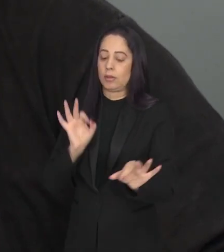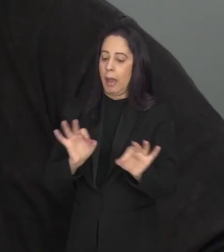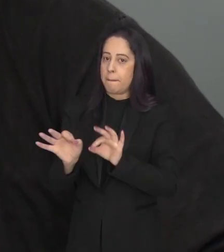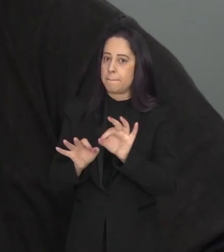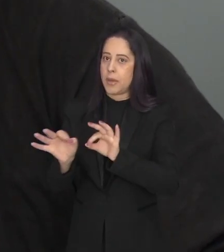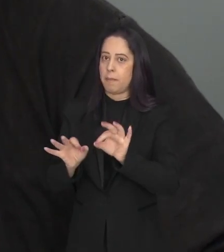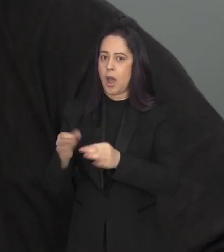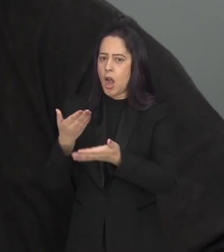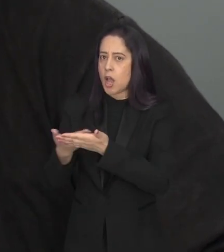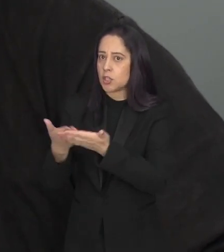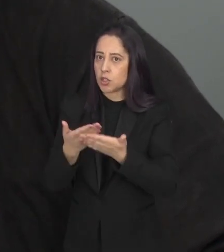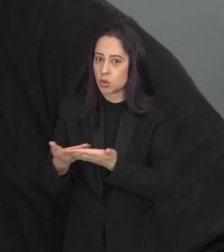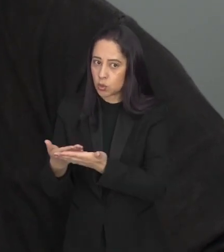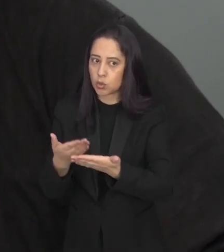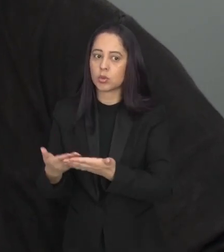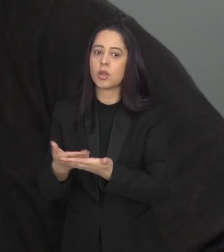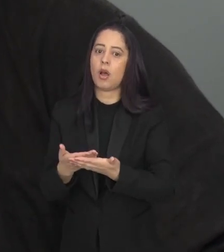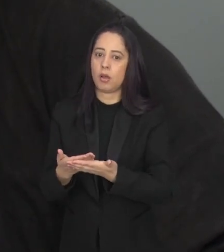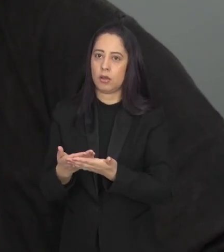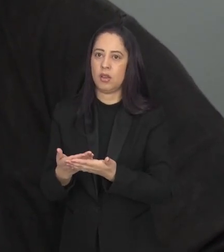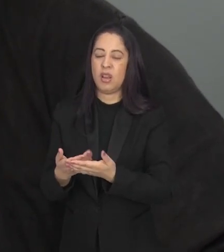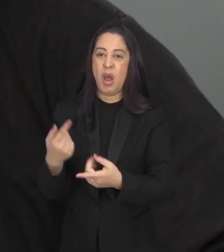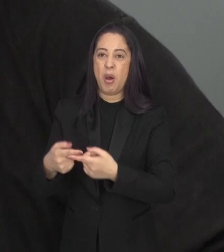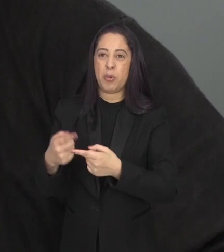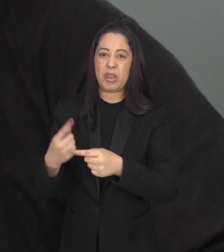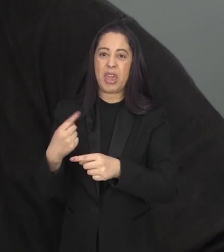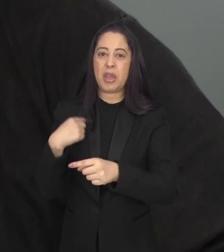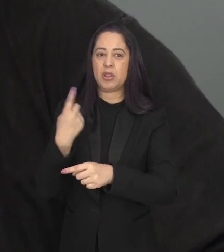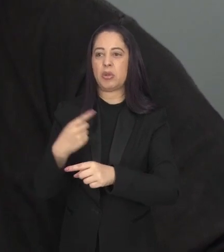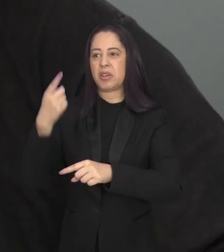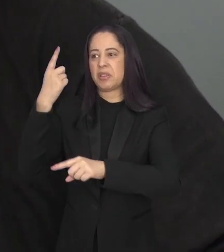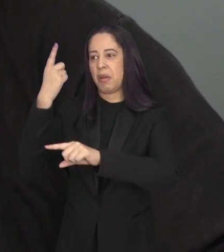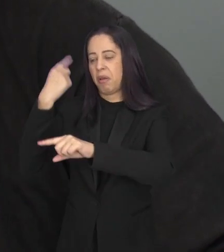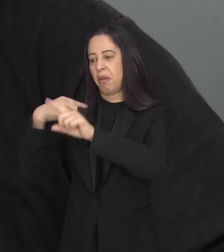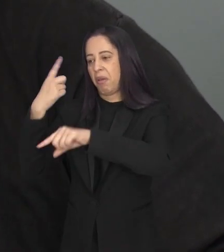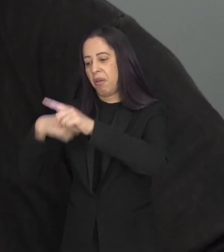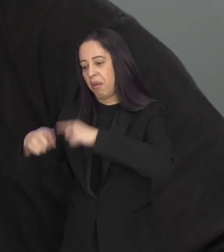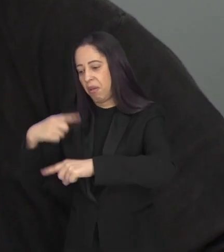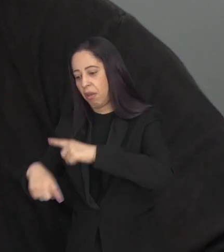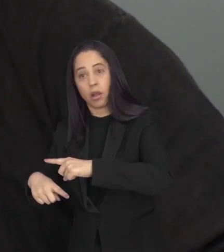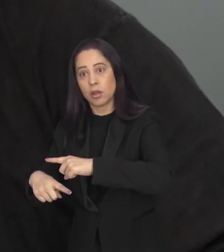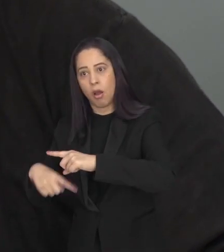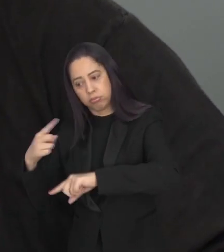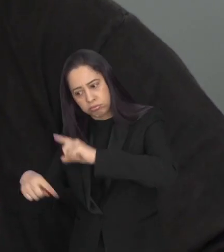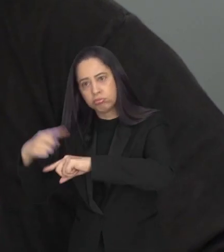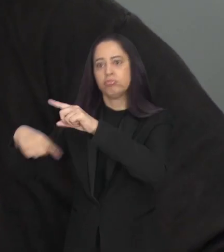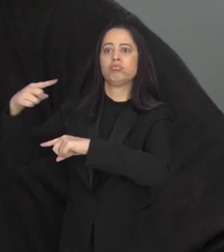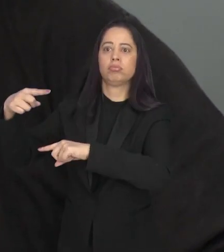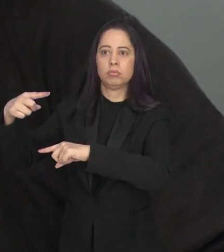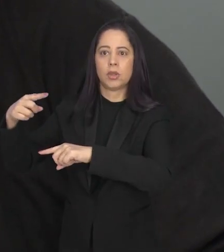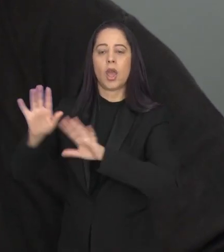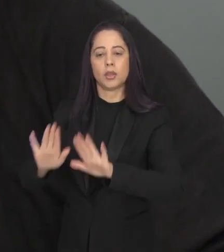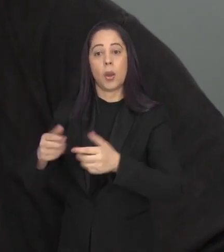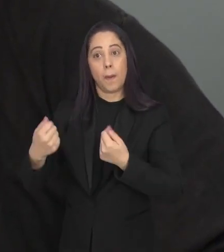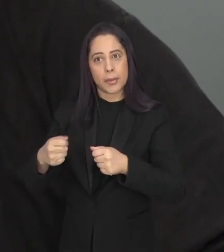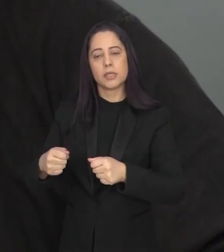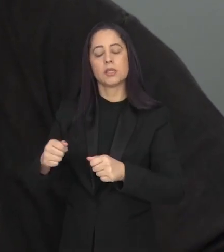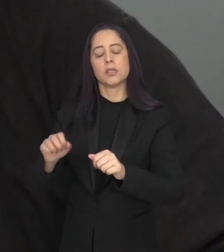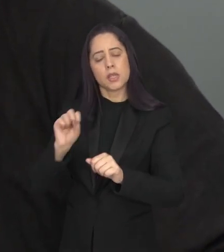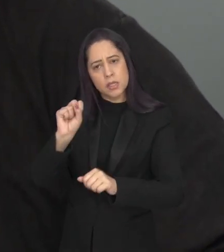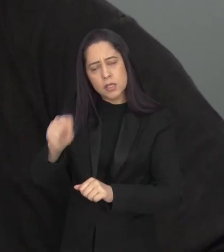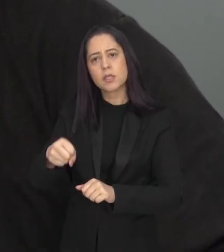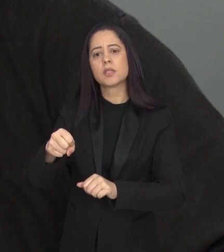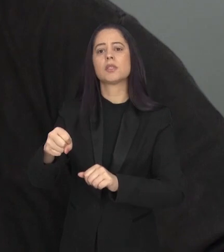não é um assunto que não vai voltar mais, a inteligência artificial faz parte do dia a dia, ela também só funciona se tiver uma